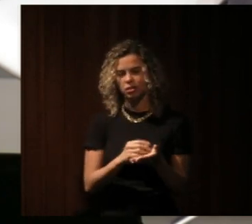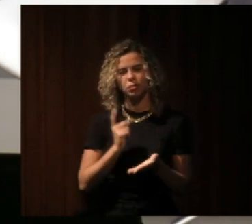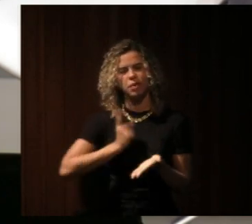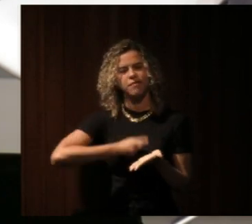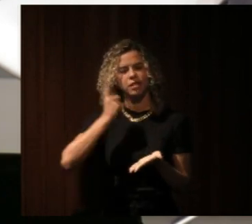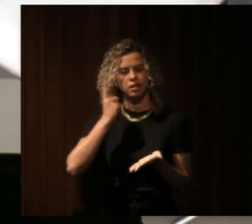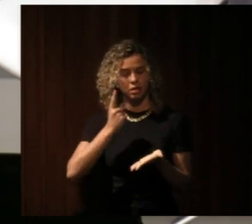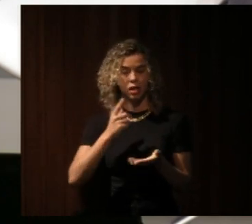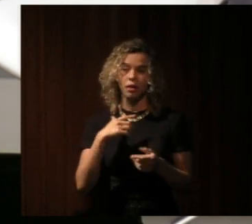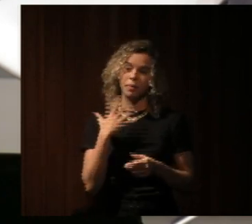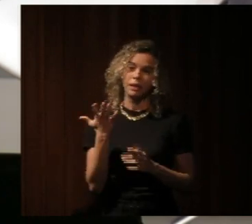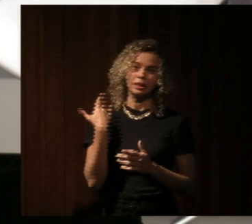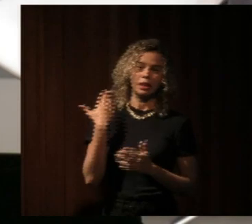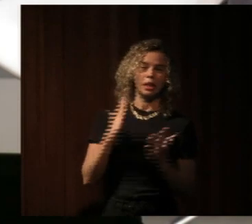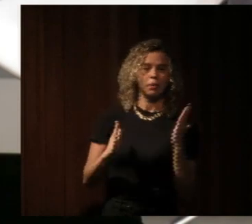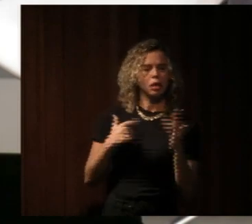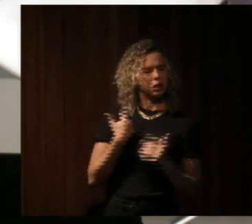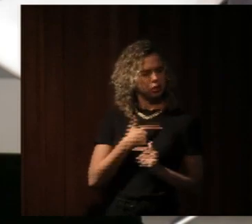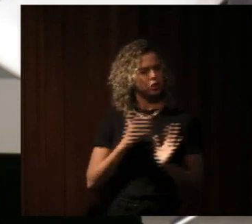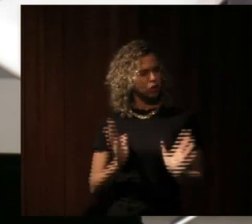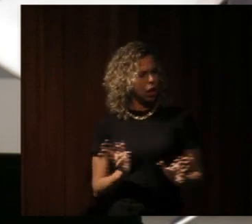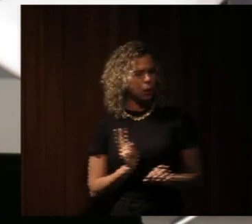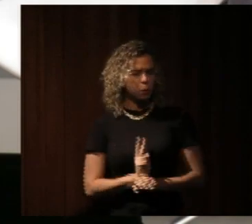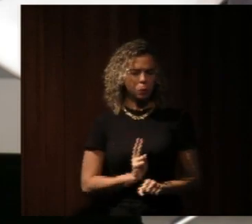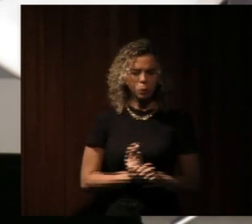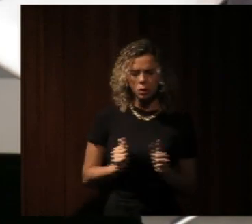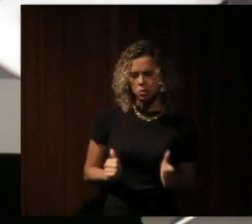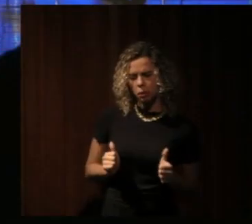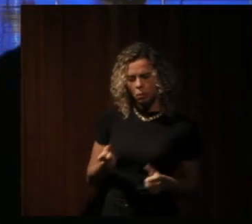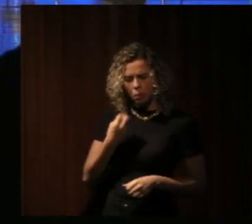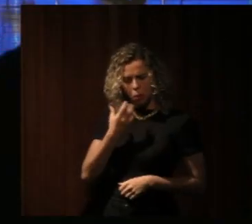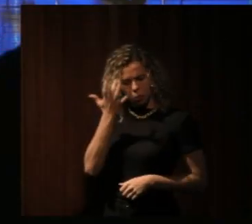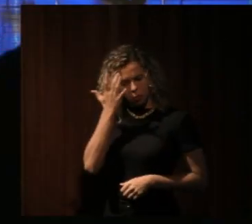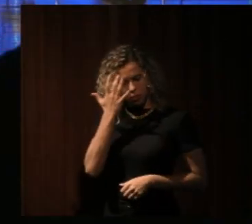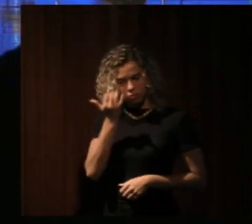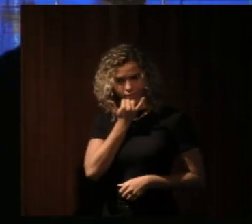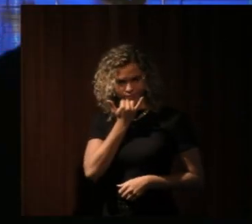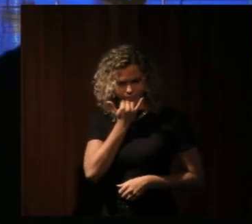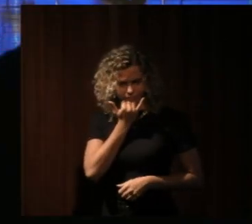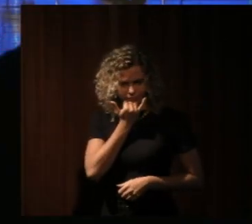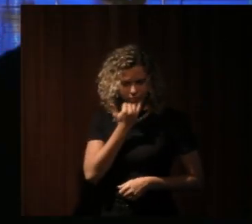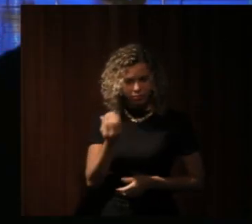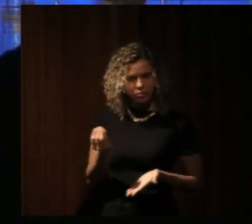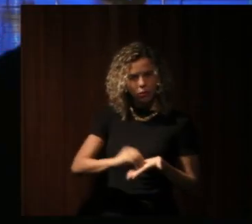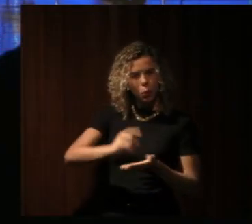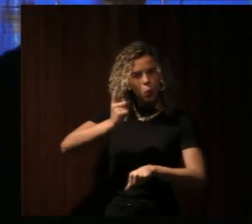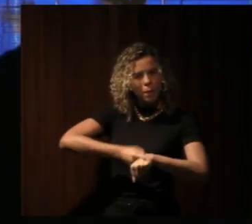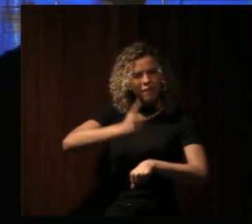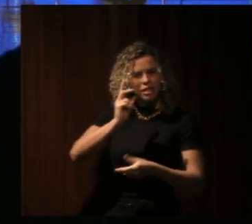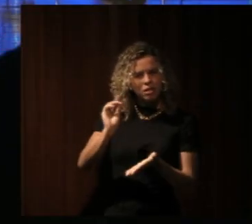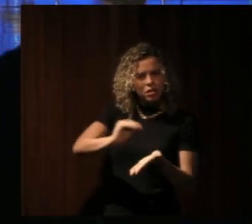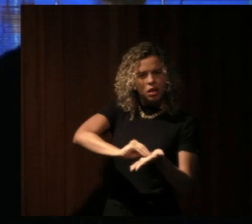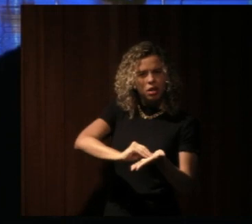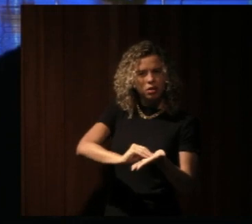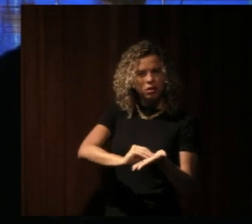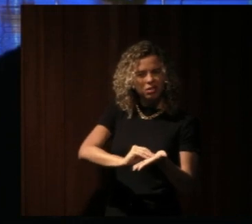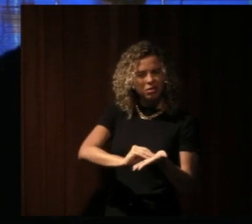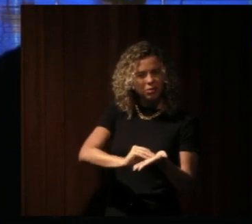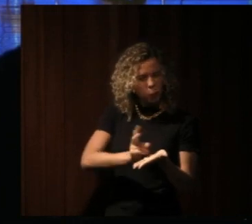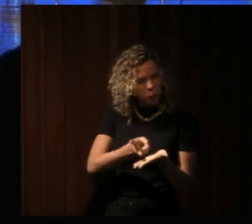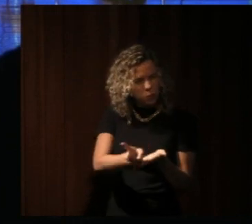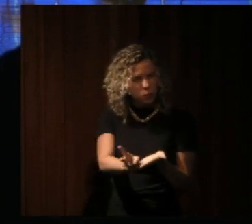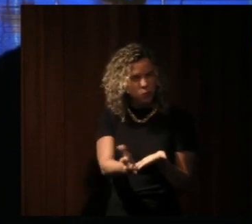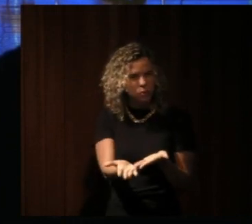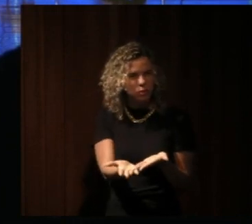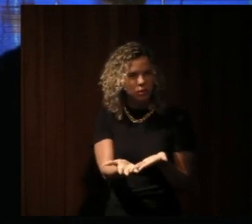já achava que era estamos sendo cuidadosos e tal se a gente achava que se a gente deveria continuar eh publicando ainda uma vez